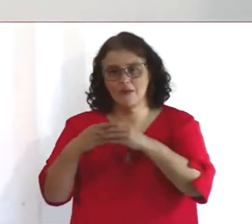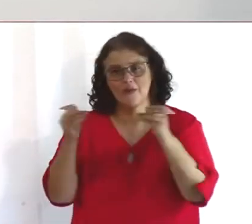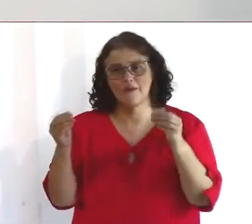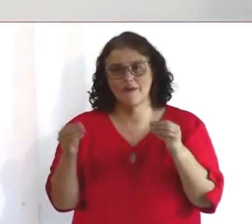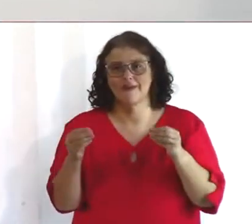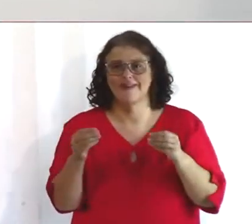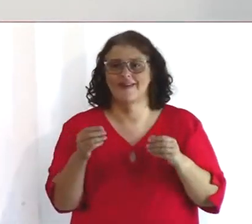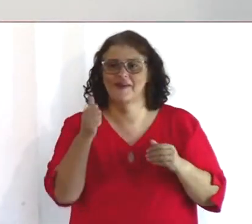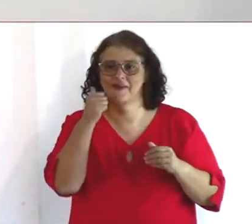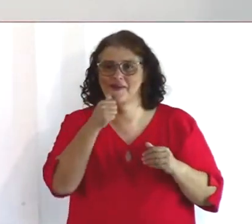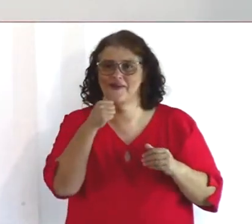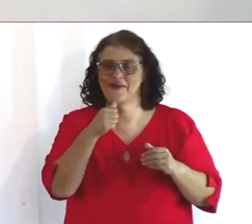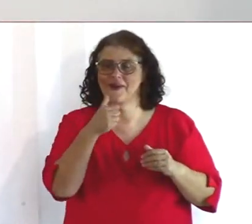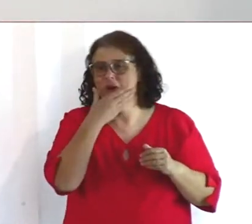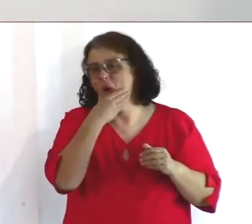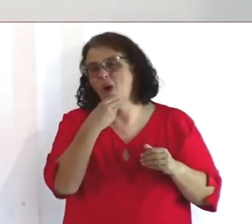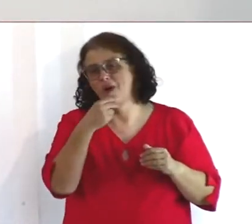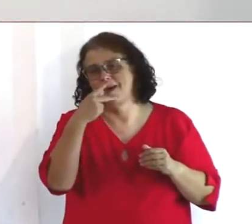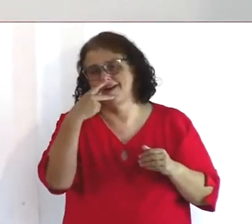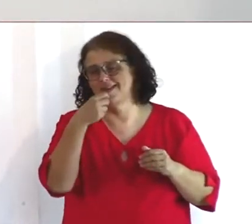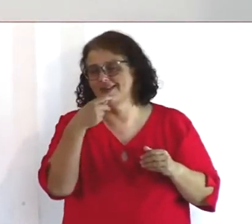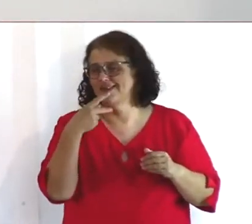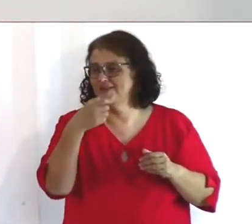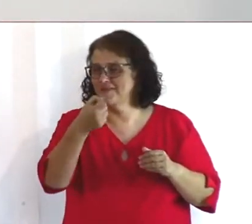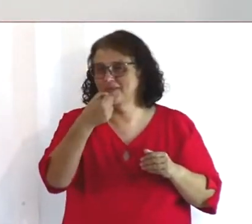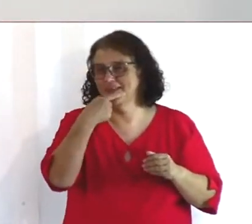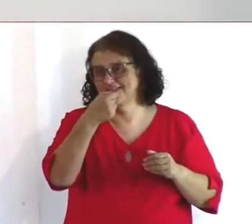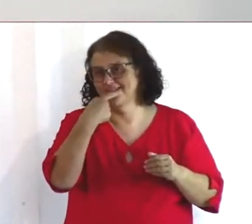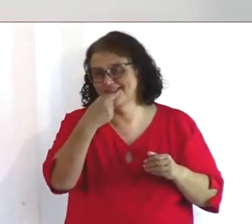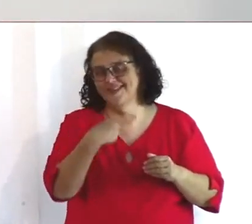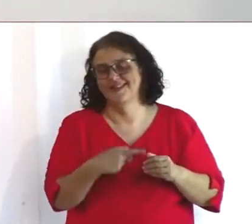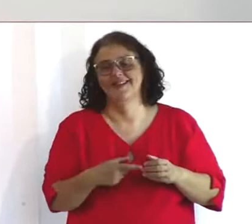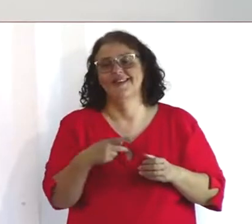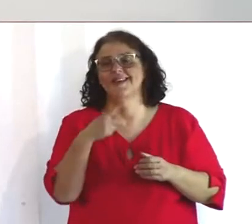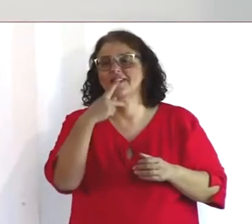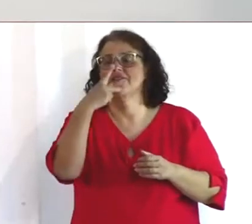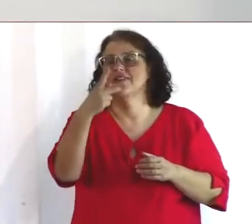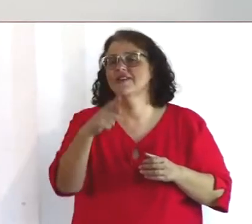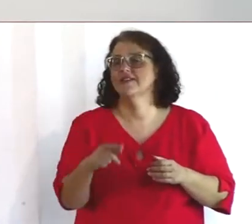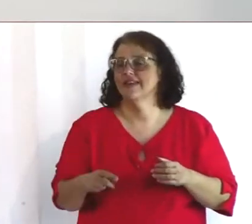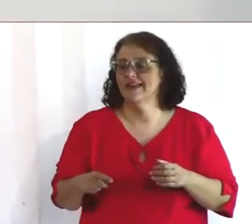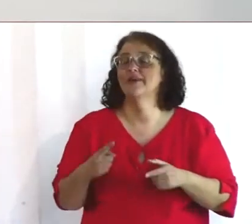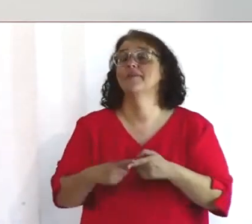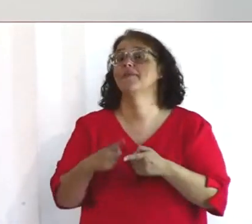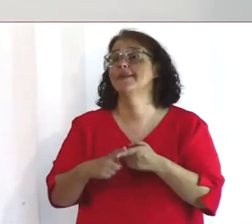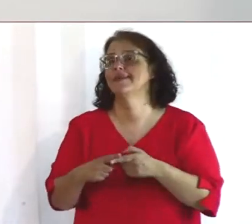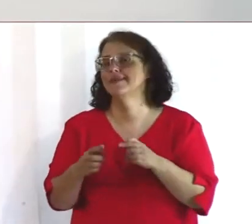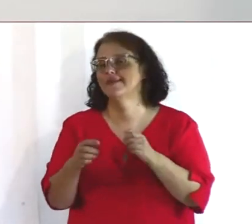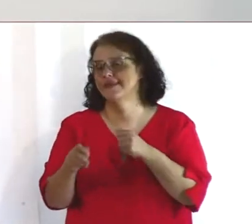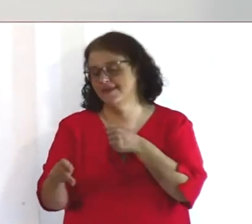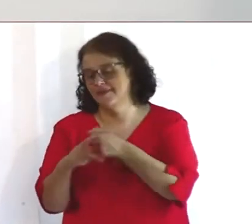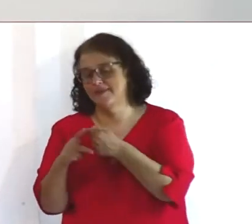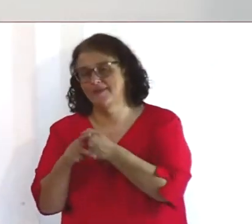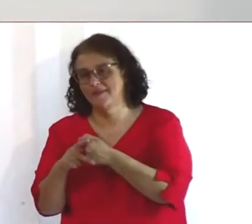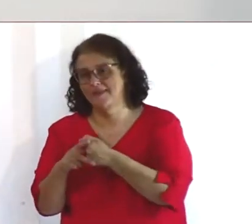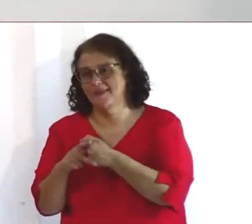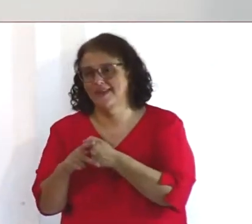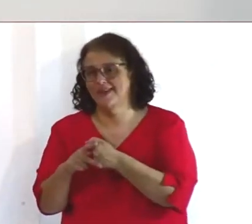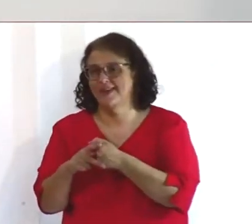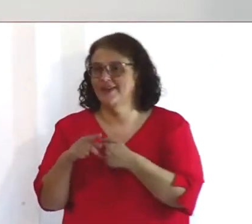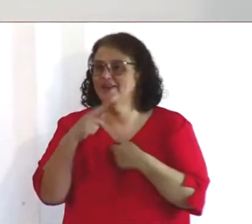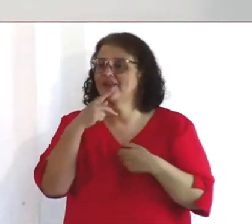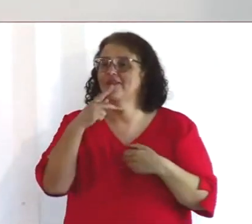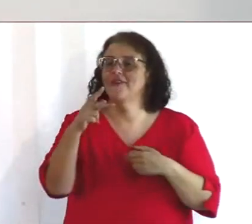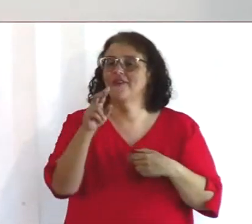Uma barbaridade, claro, né? Nós não podemos caminhar nessa direção, mas é isso que aconteceu, na verdade.